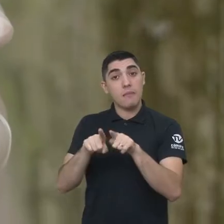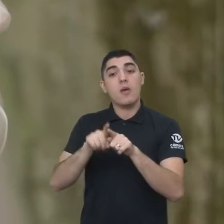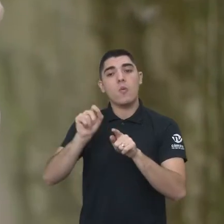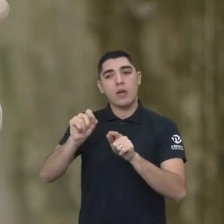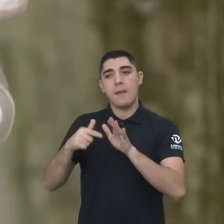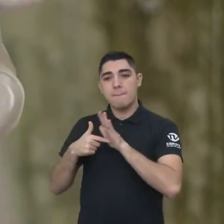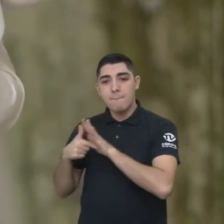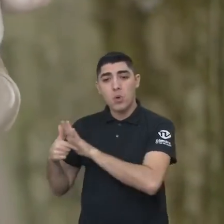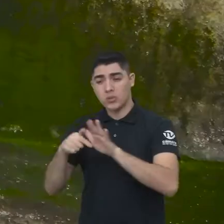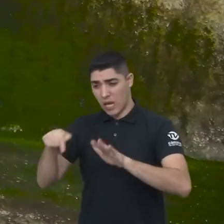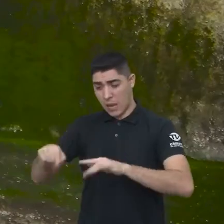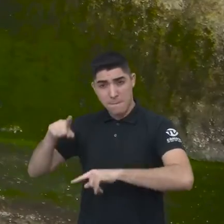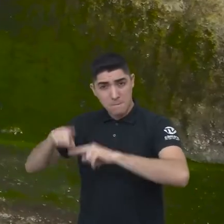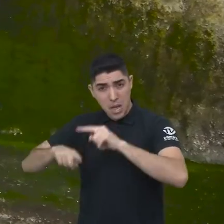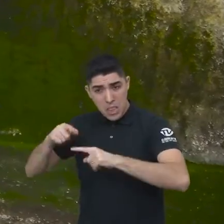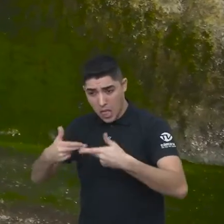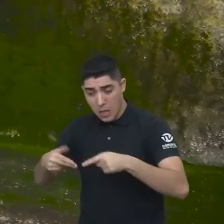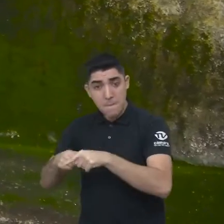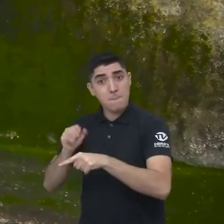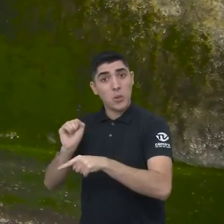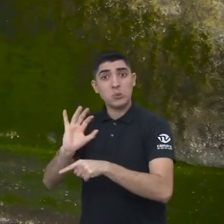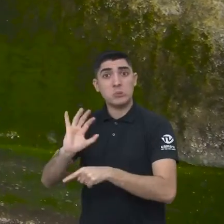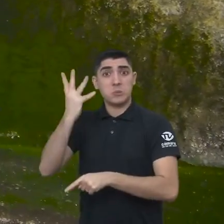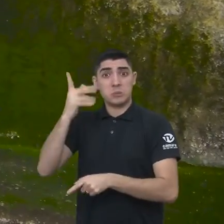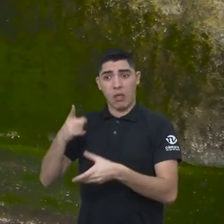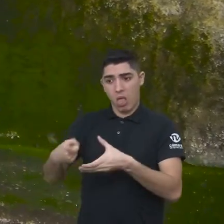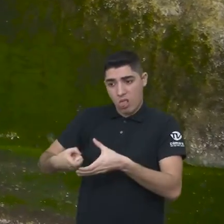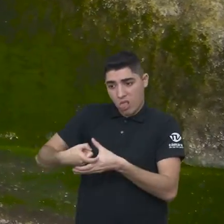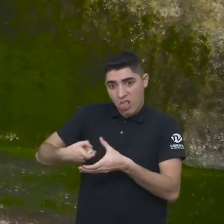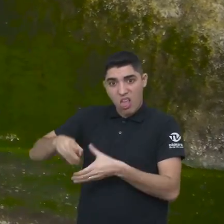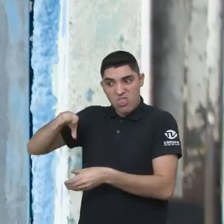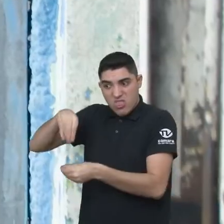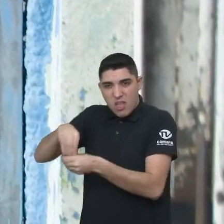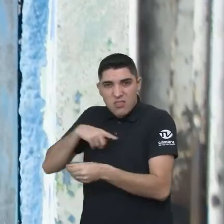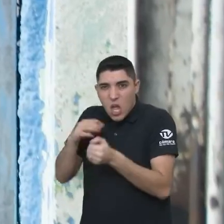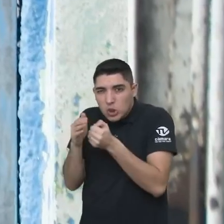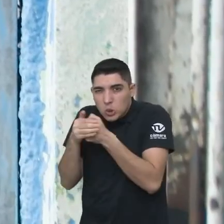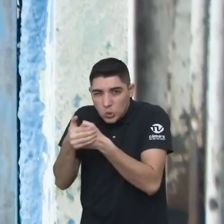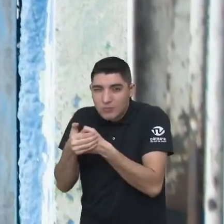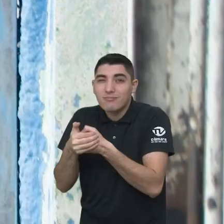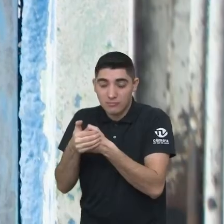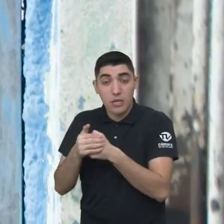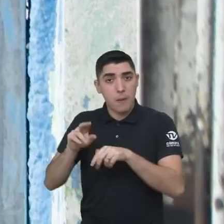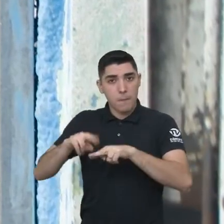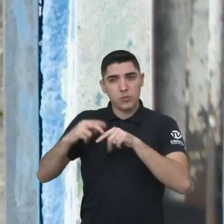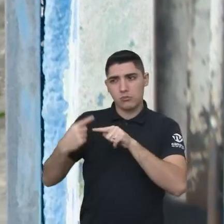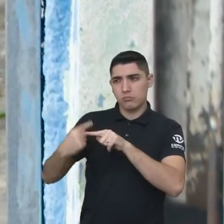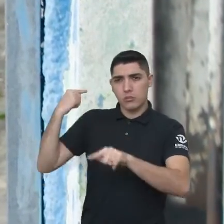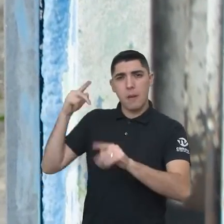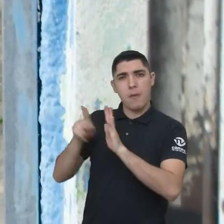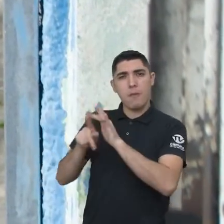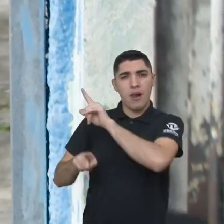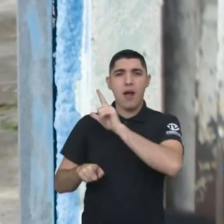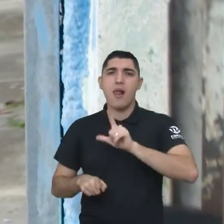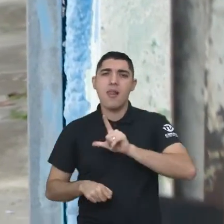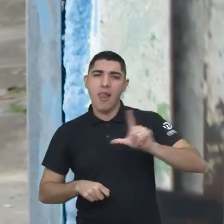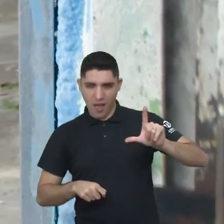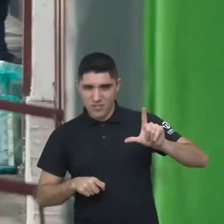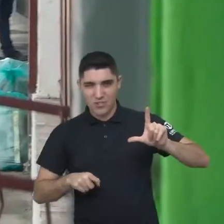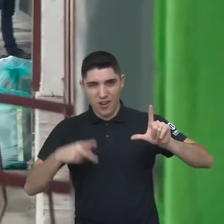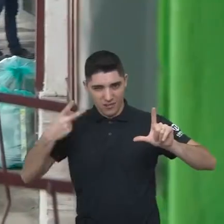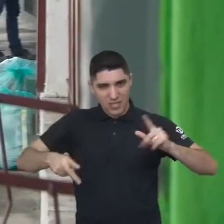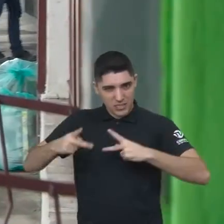a retirada de materiais que podem servir como criadouros do mosquito. Na última ação, realizada na zona leste da